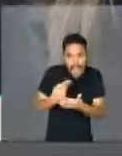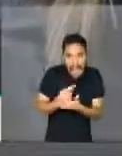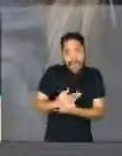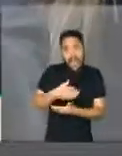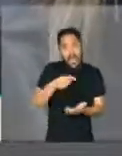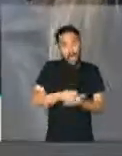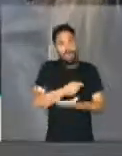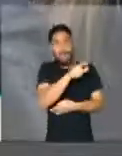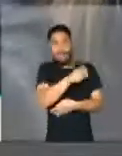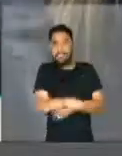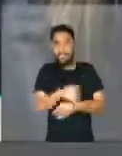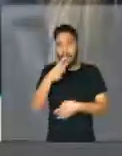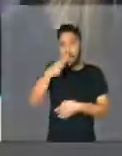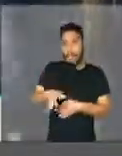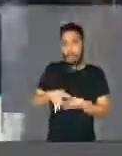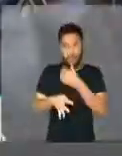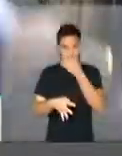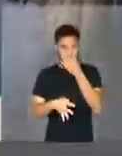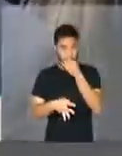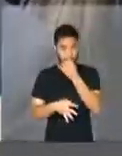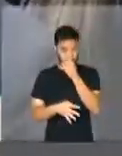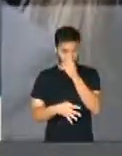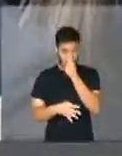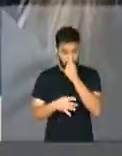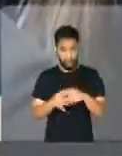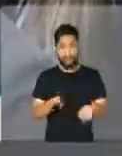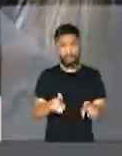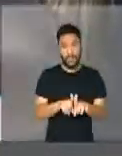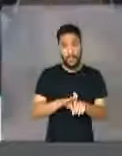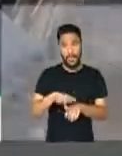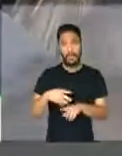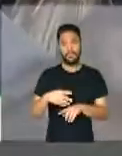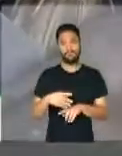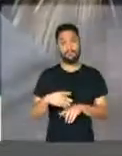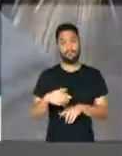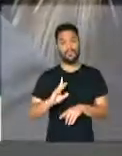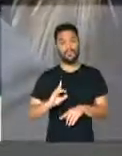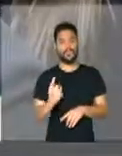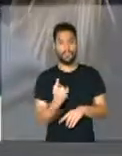da concentração de poder nas mãos do superministro Paulo